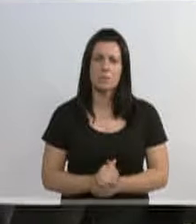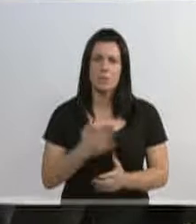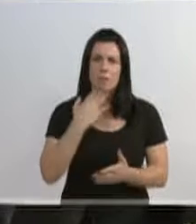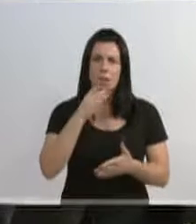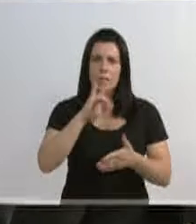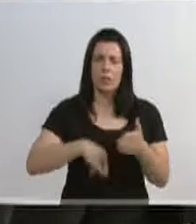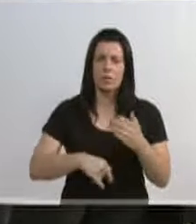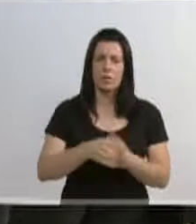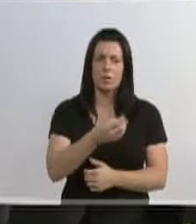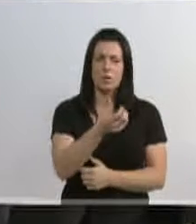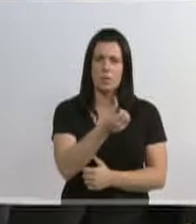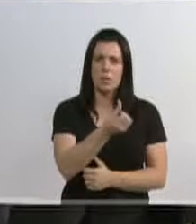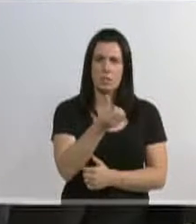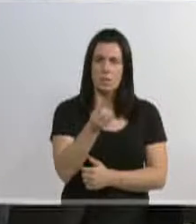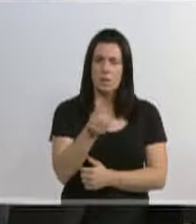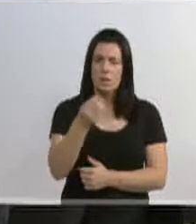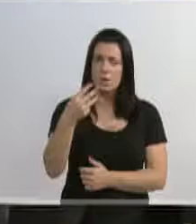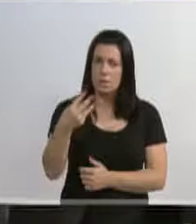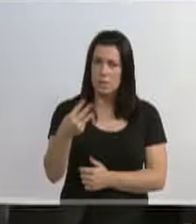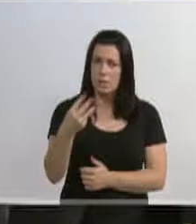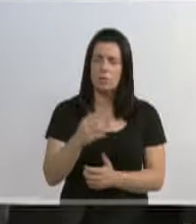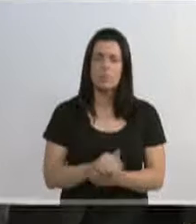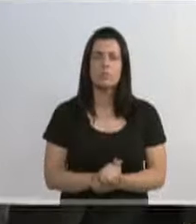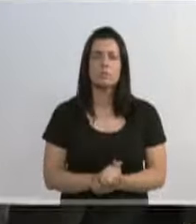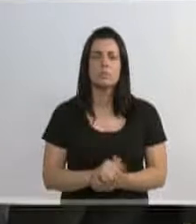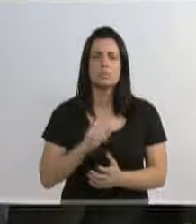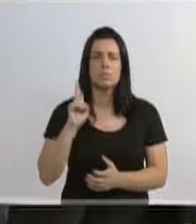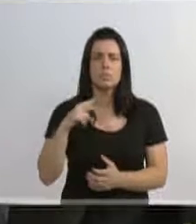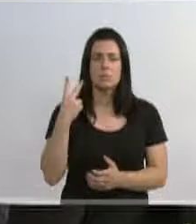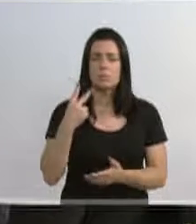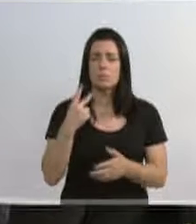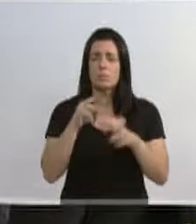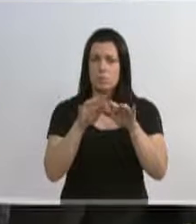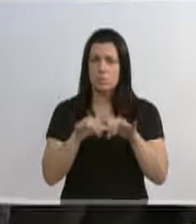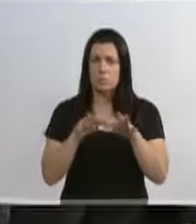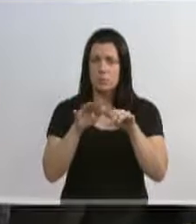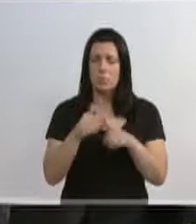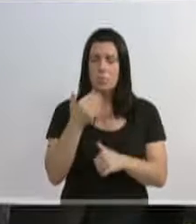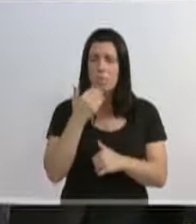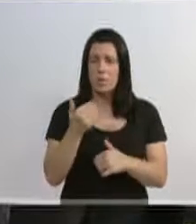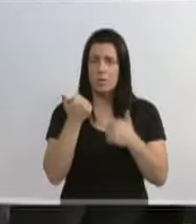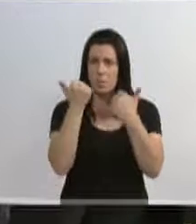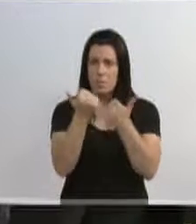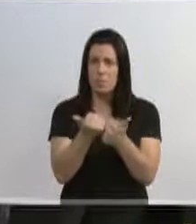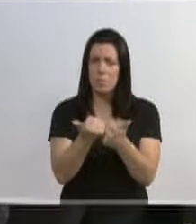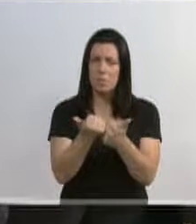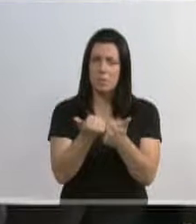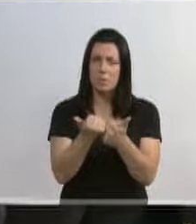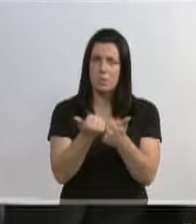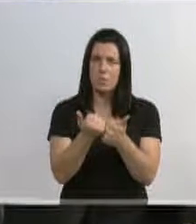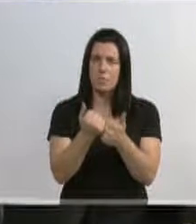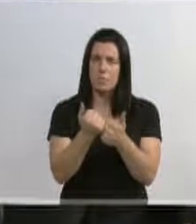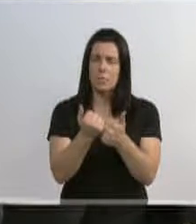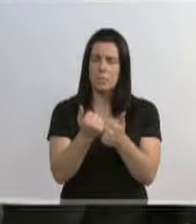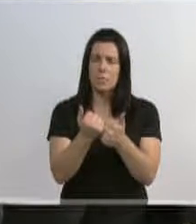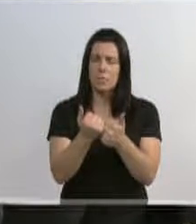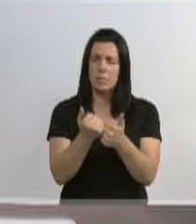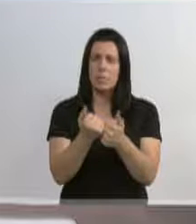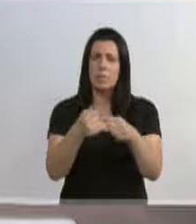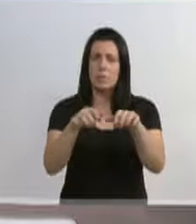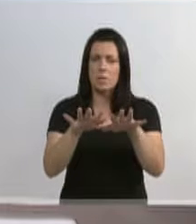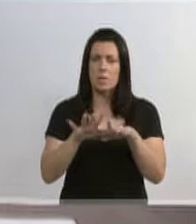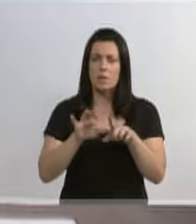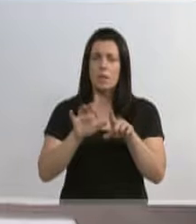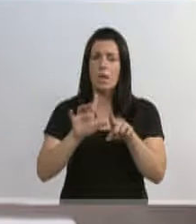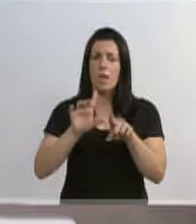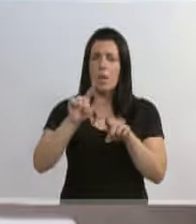Requerimento número 663. O vereador que subscreve requer à mesa diretora desta casa que, após ouvido o plenário, encaminhe o